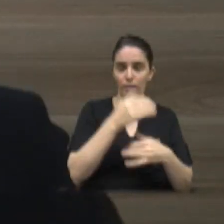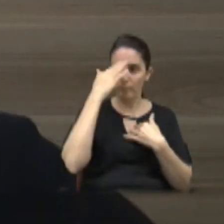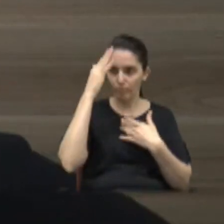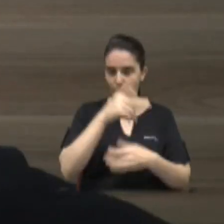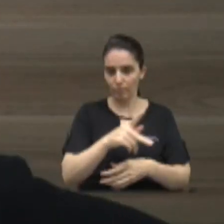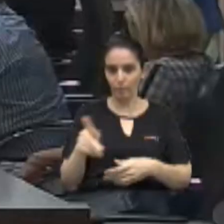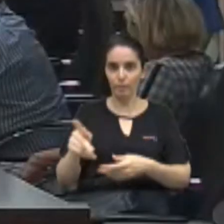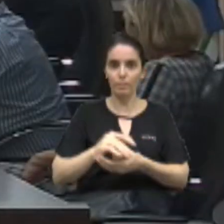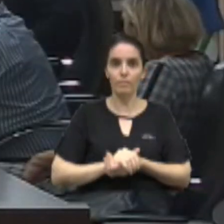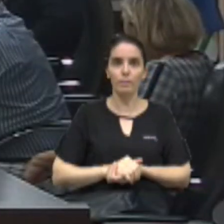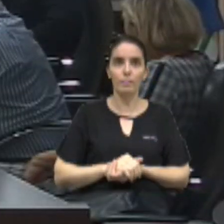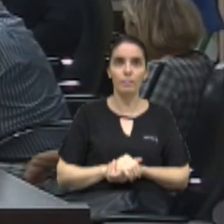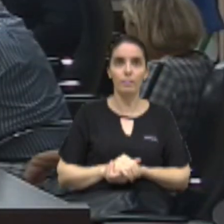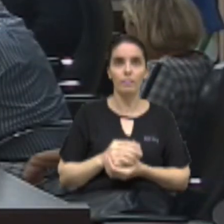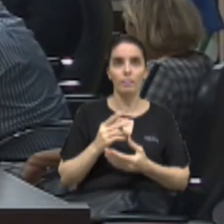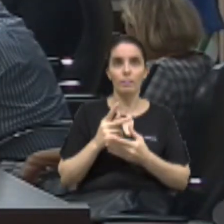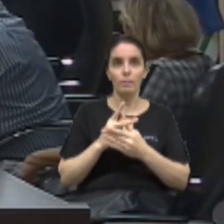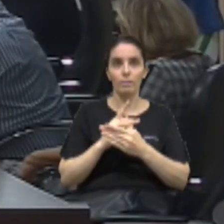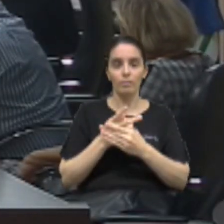presidente. Helder do Táxi.